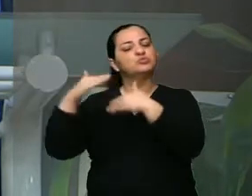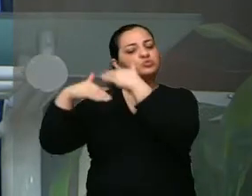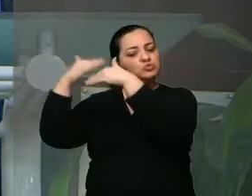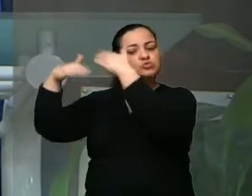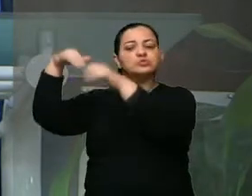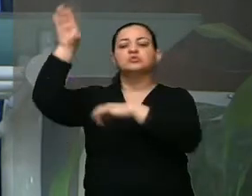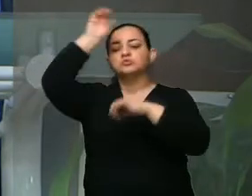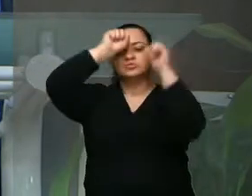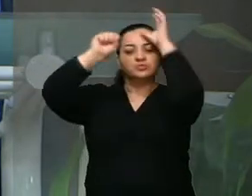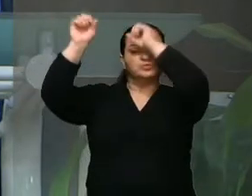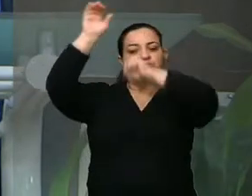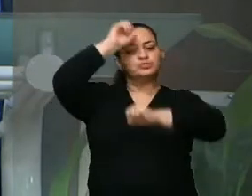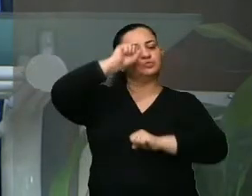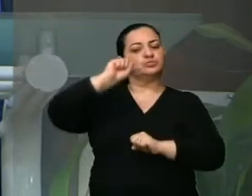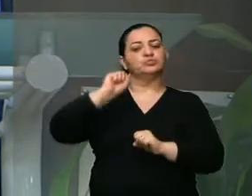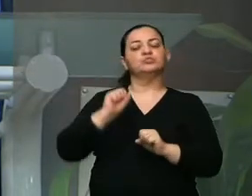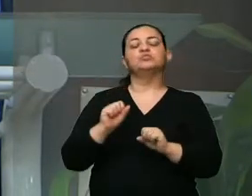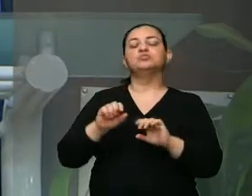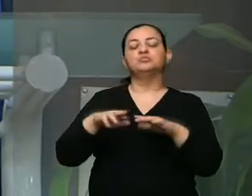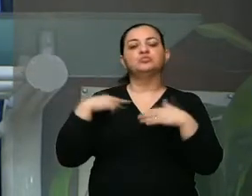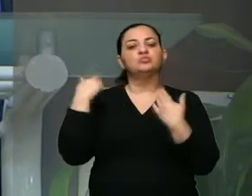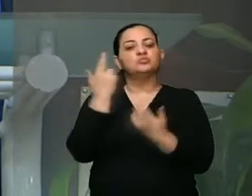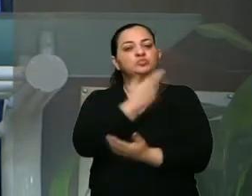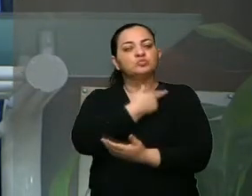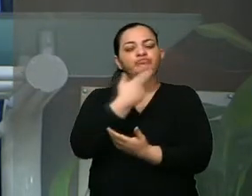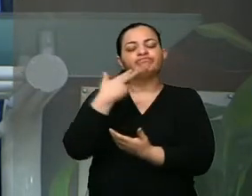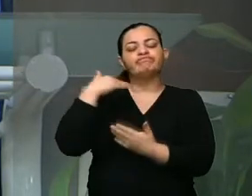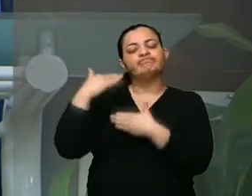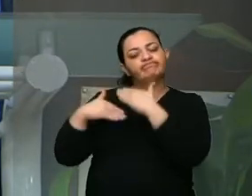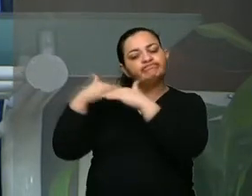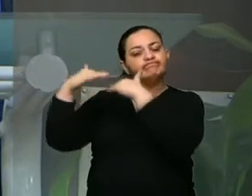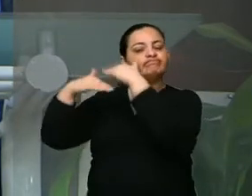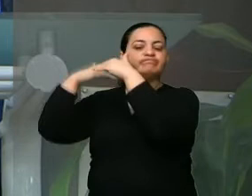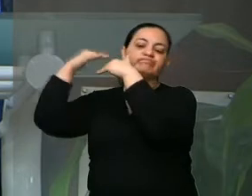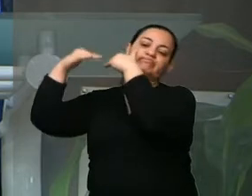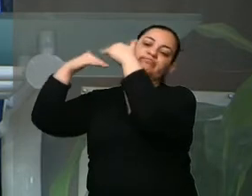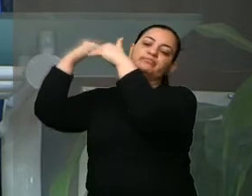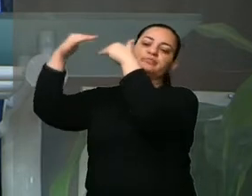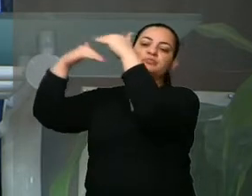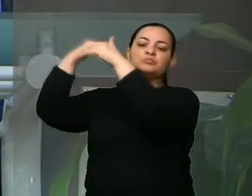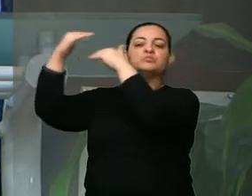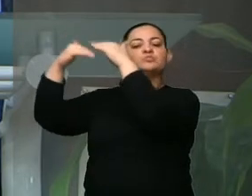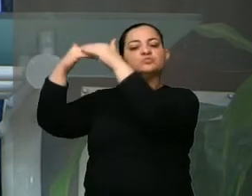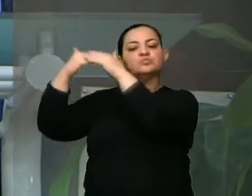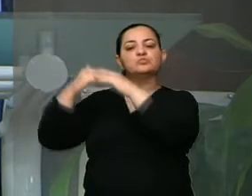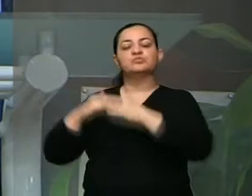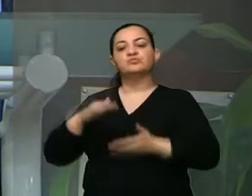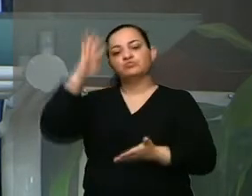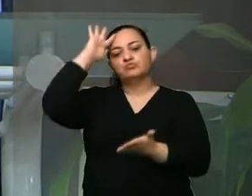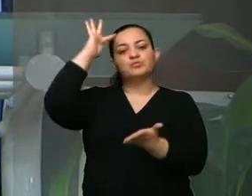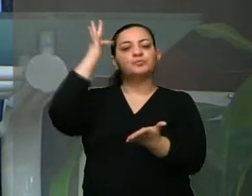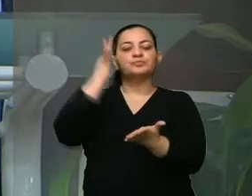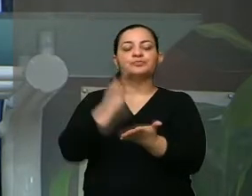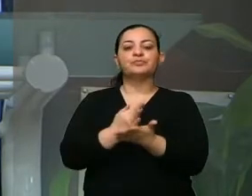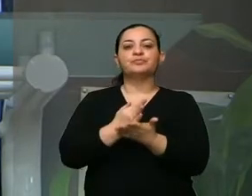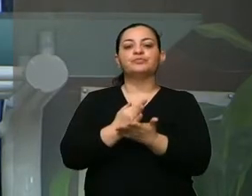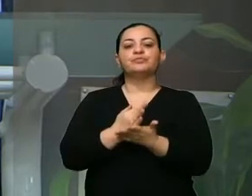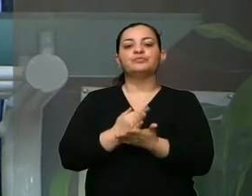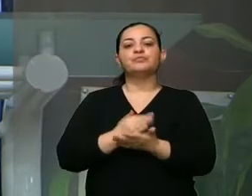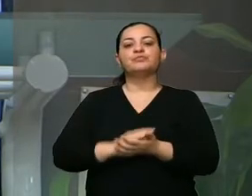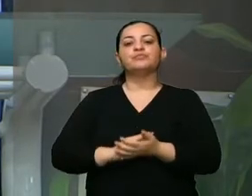vamos aprendendo e vamos crescendo na fé